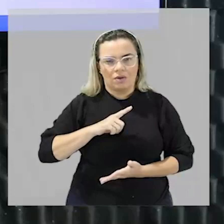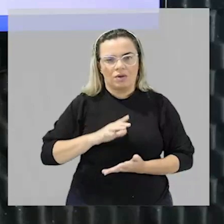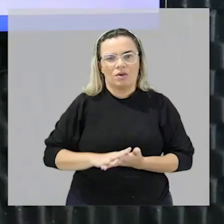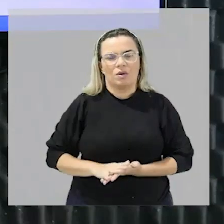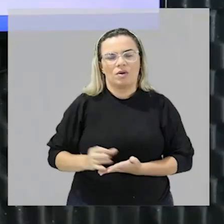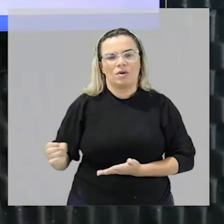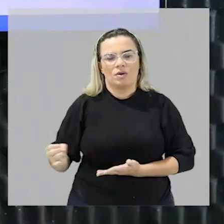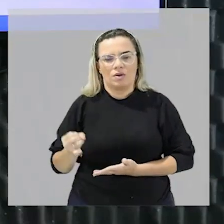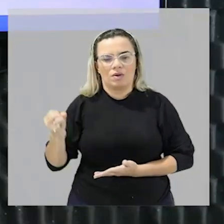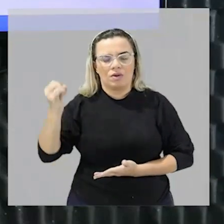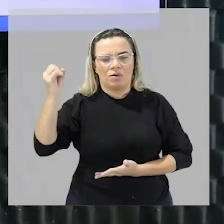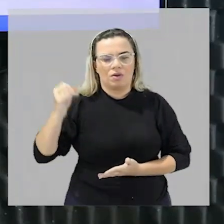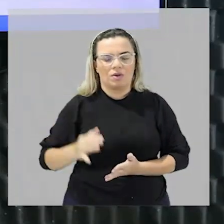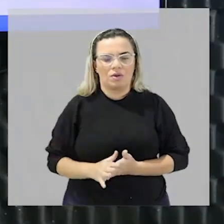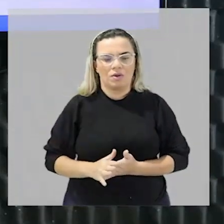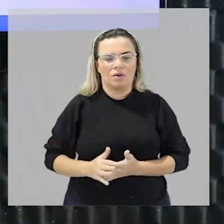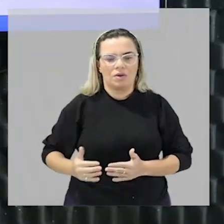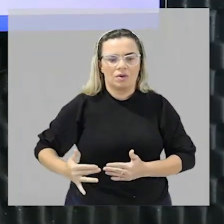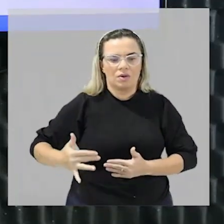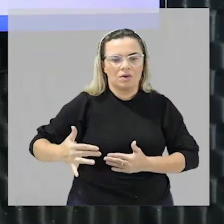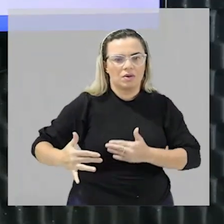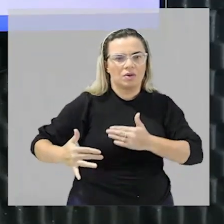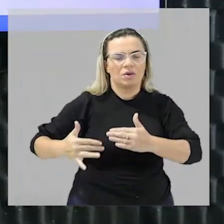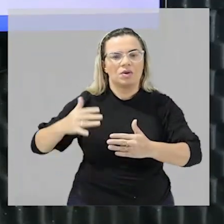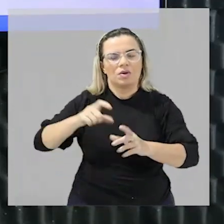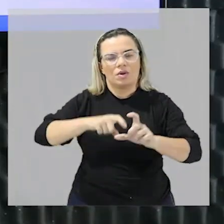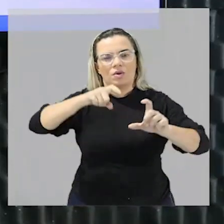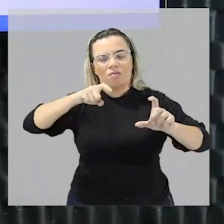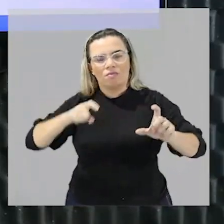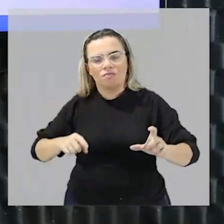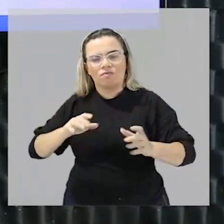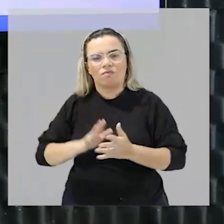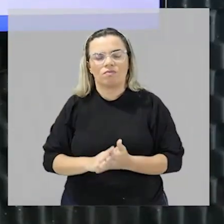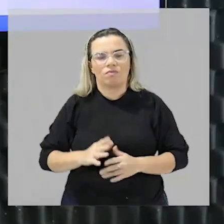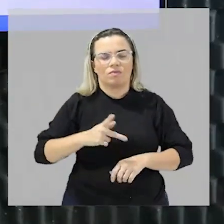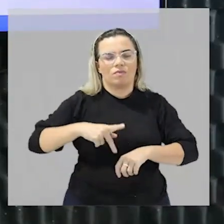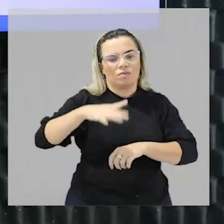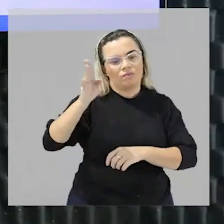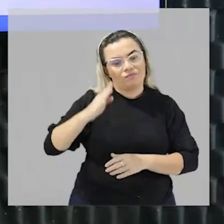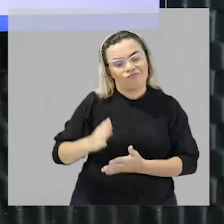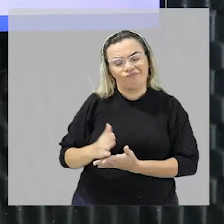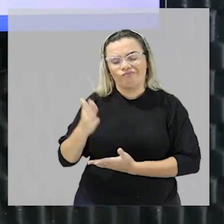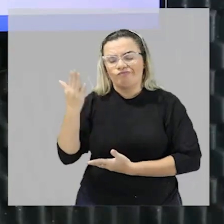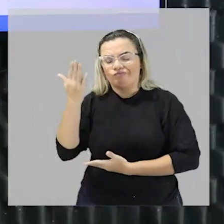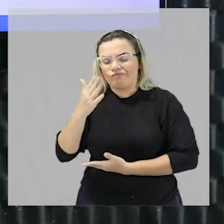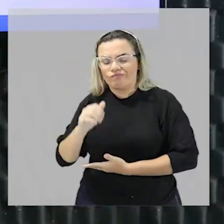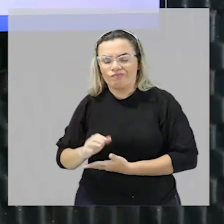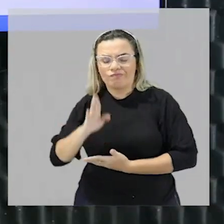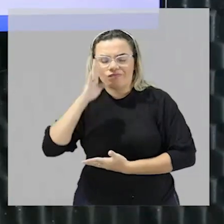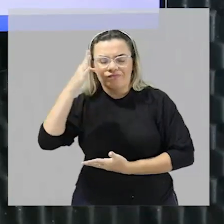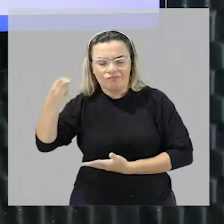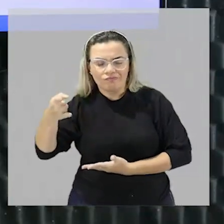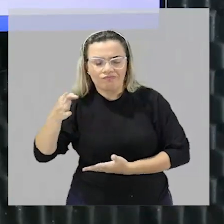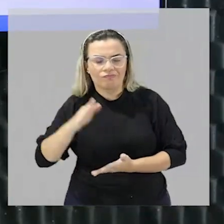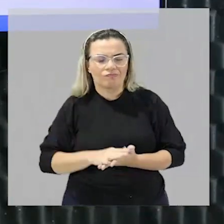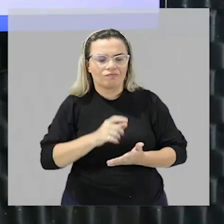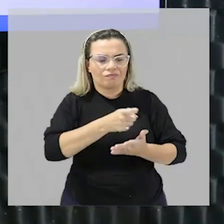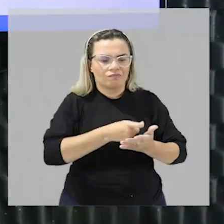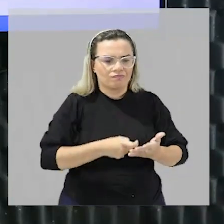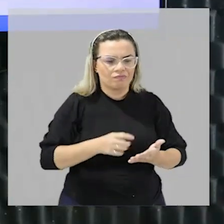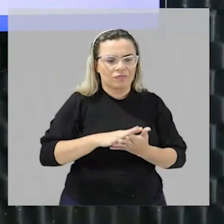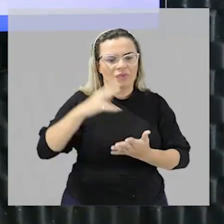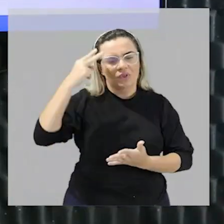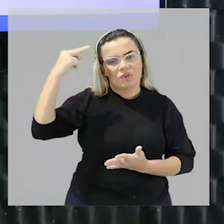devida importância no processo da independência do Brasil, apesar dela ser invisível, principalmente na narrativa oficial da